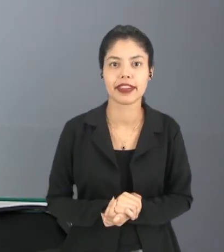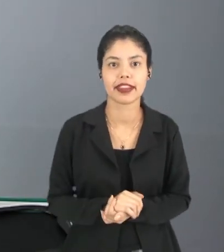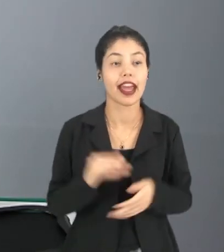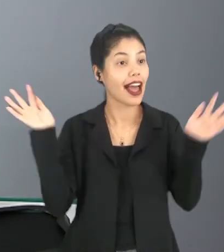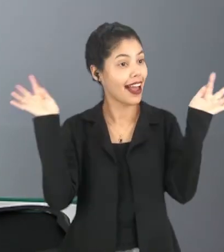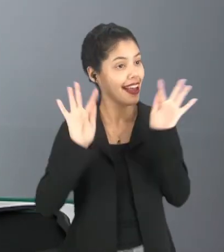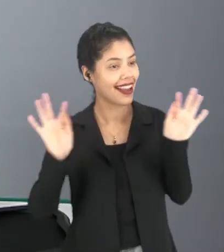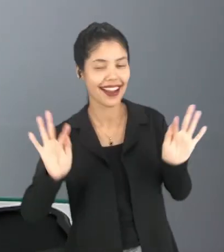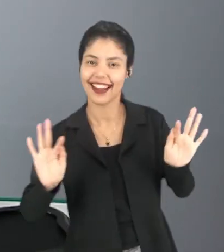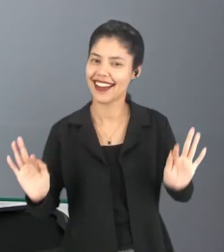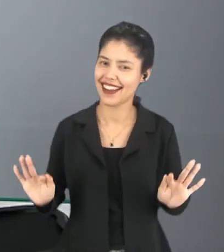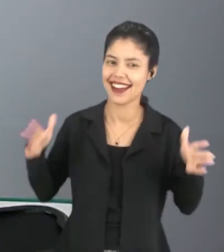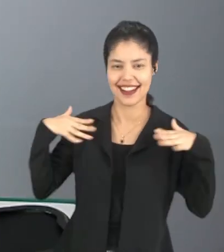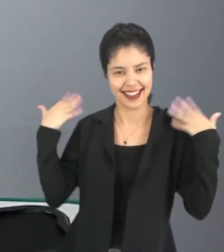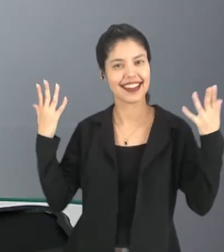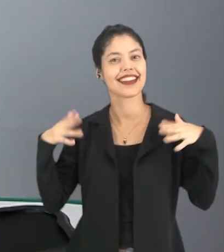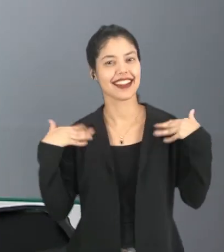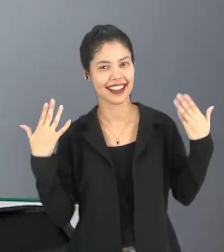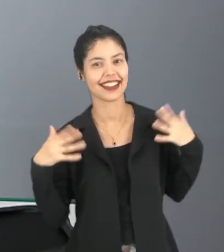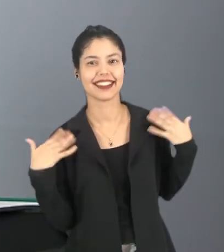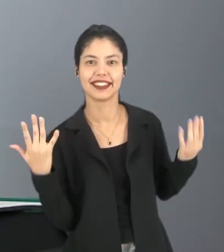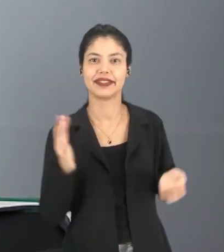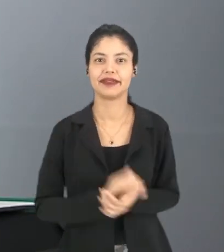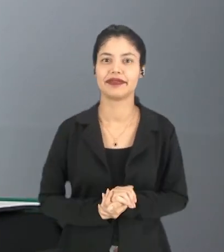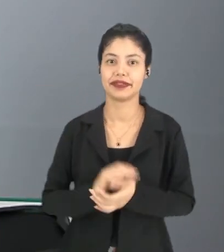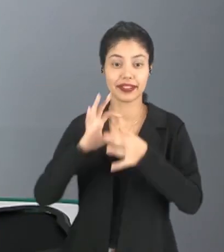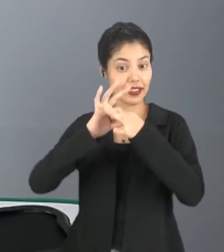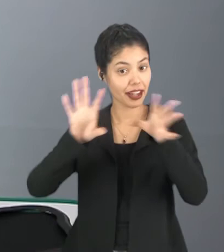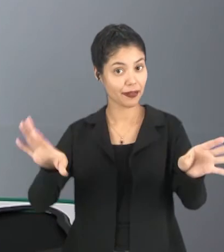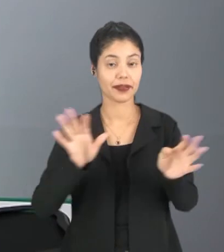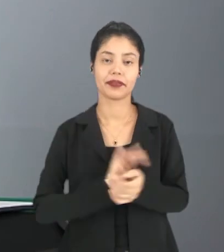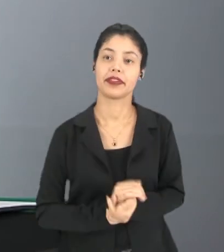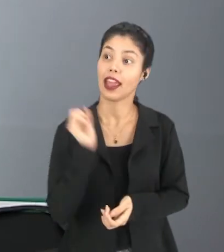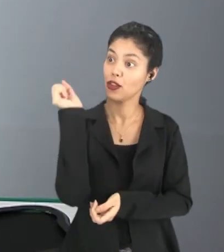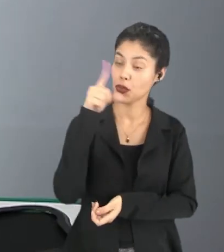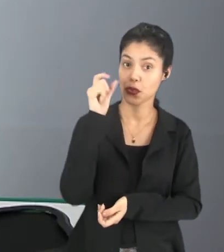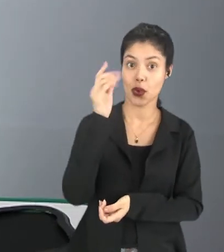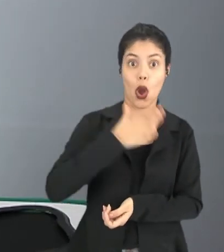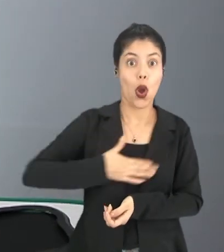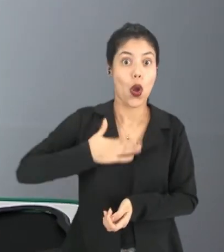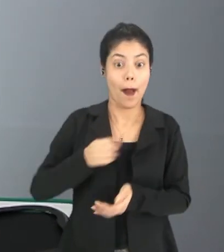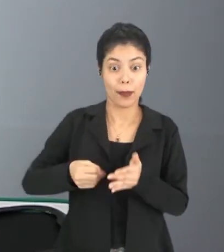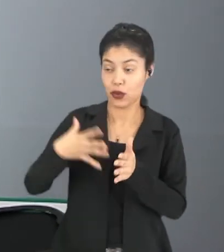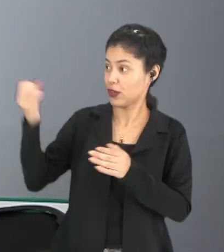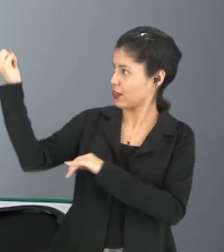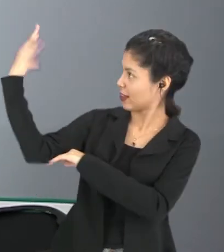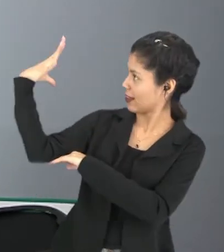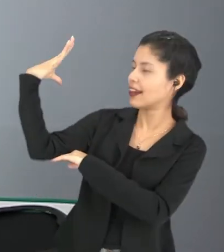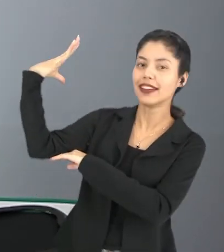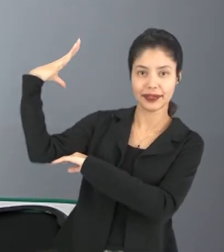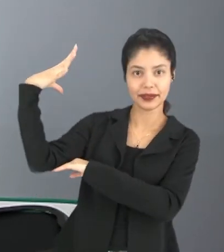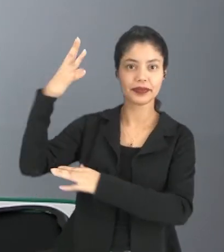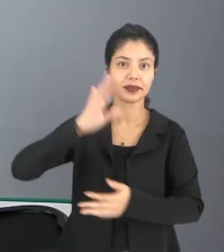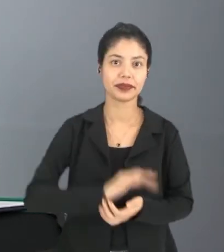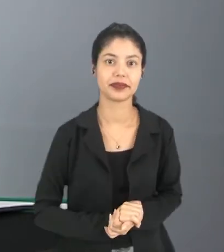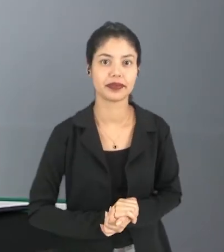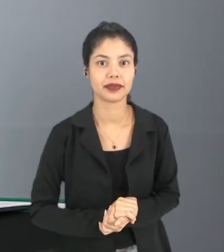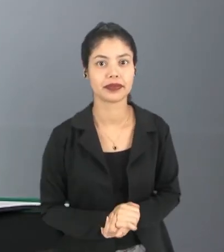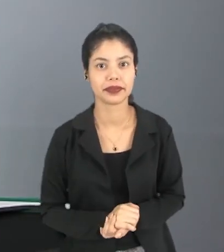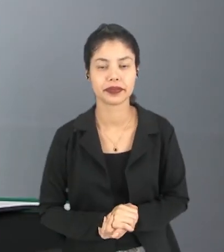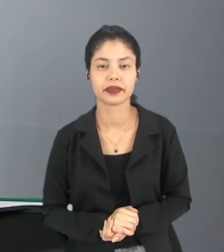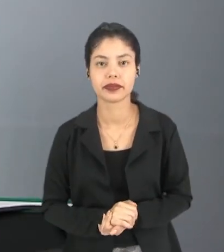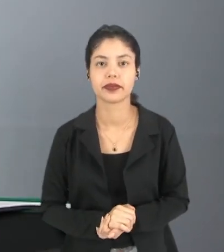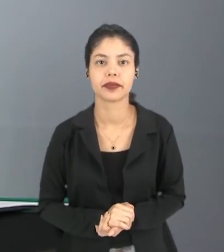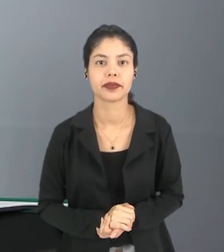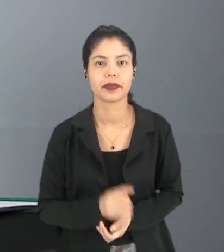alegres e francas. E as azuis, elas gostam muito de luz. E